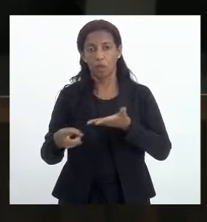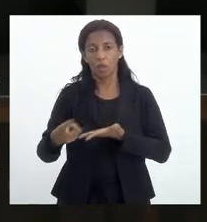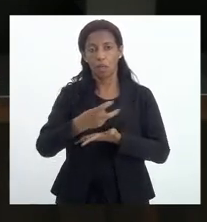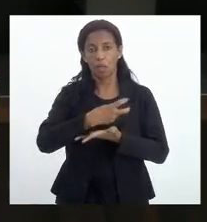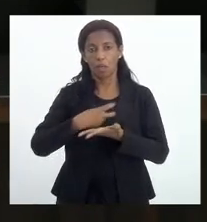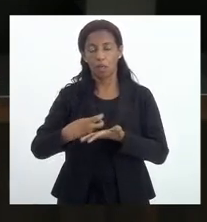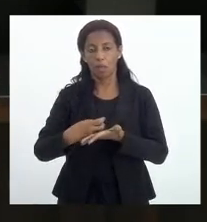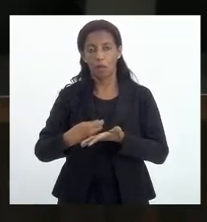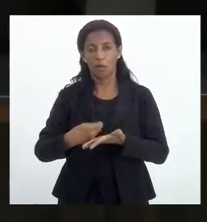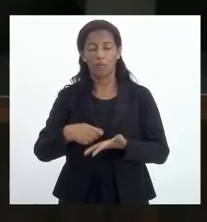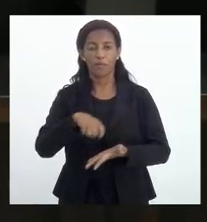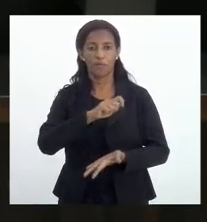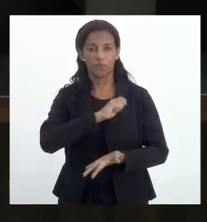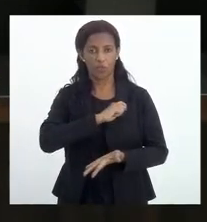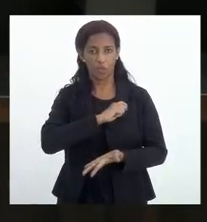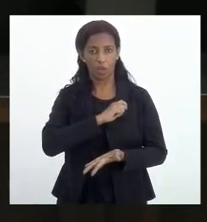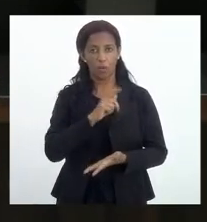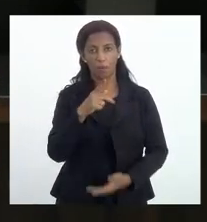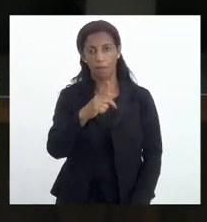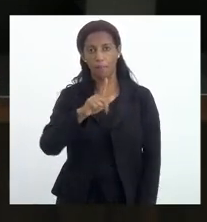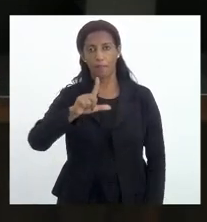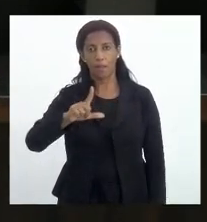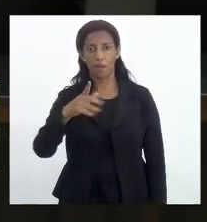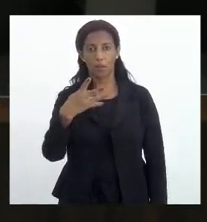recuperação fiscal, que é o PL